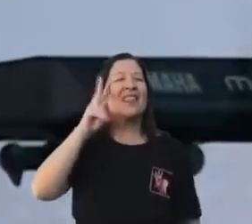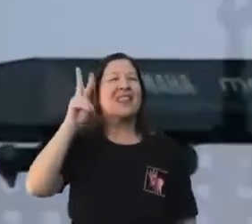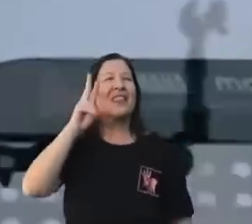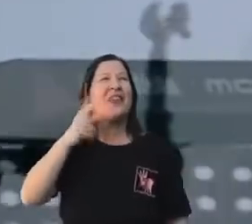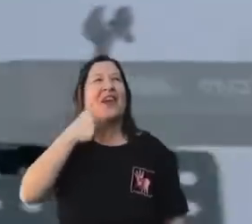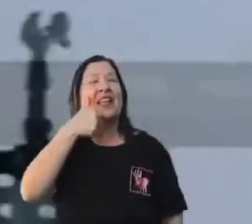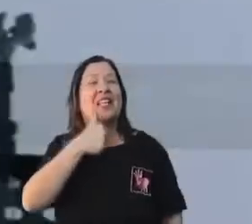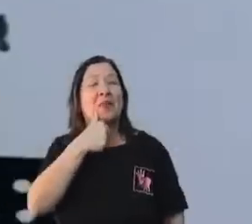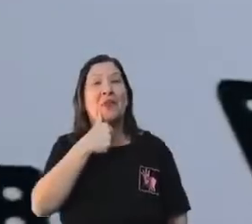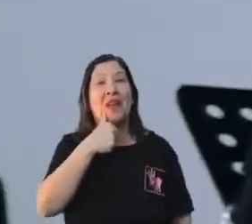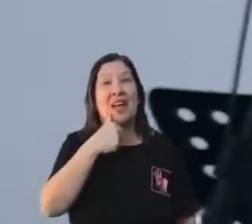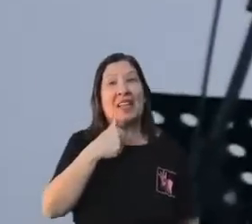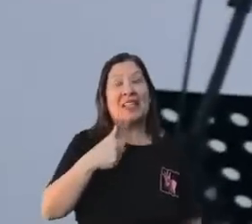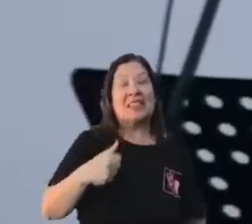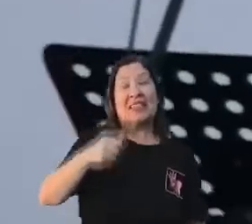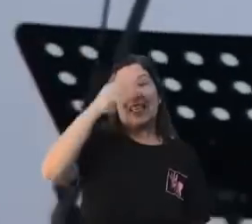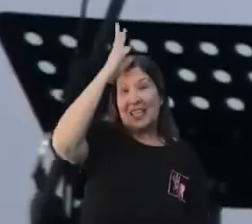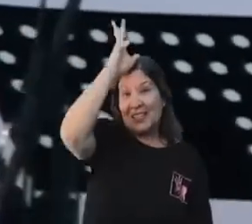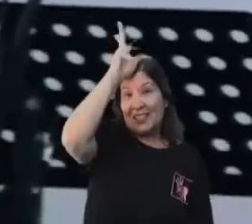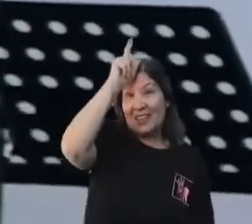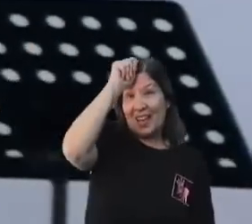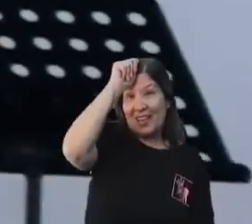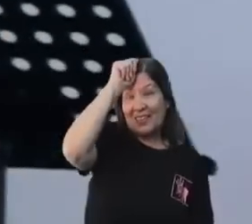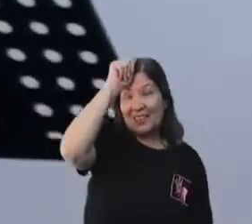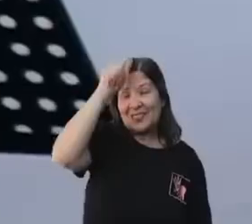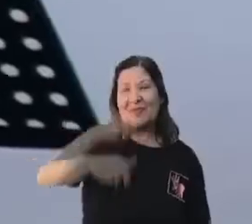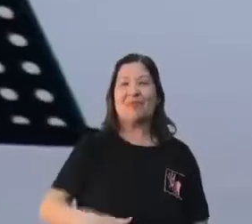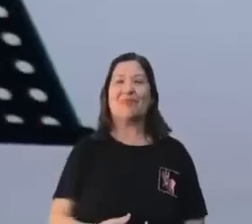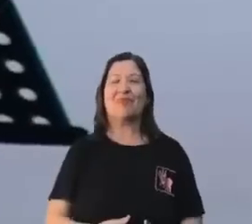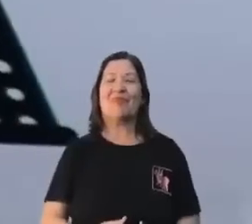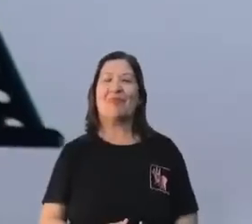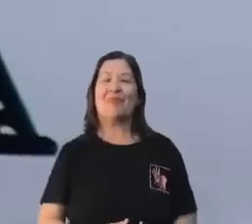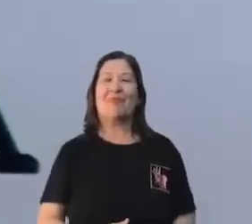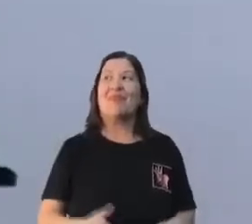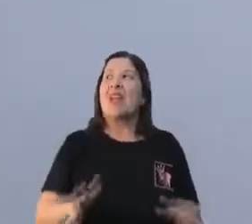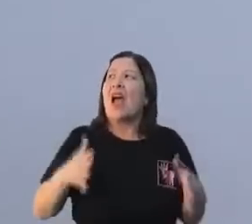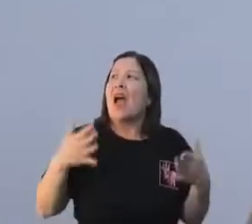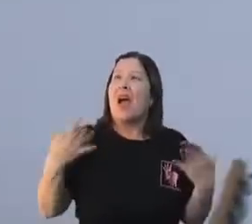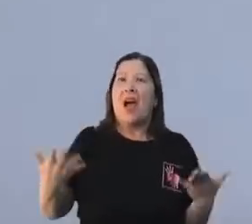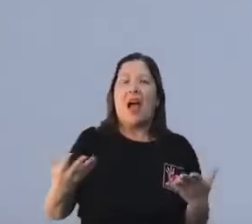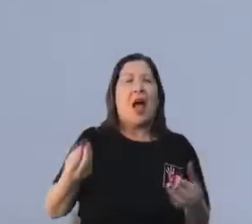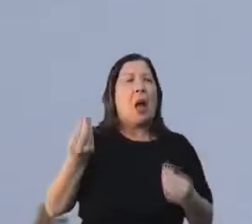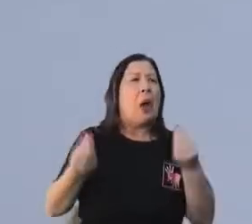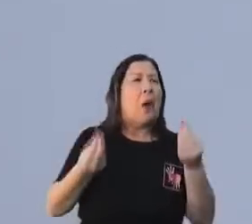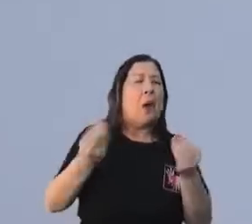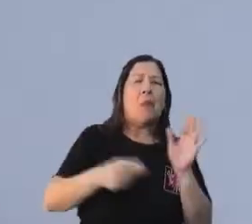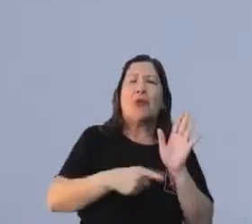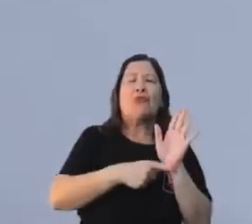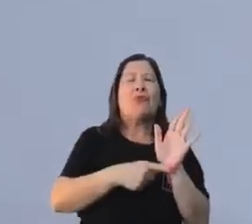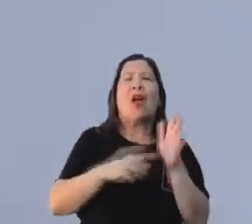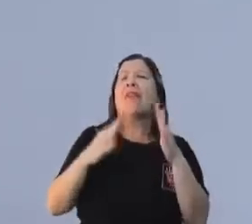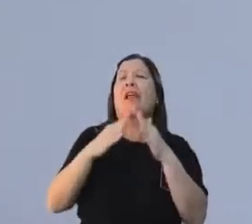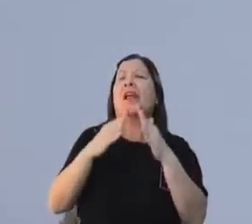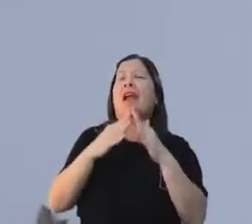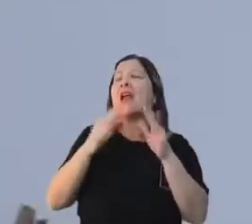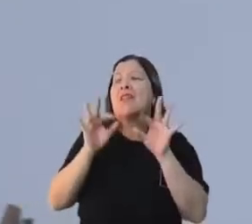Levantou o irmão e disse, eu quero saber se a Dona Luz está precisando de alguma coisa. Ah, ela mora numa casinha muito humilde, tem energia, mas não tem geladeira, não tem